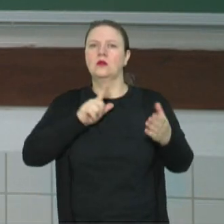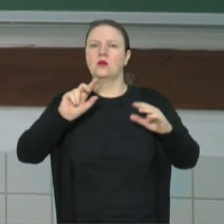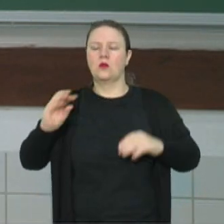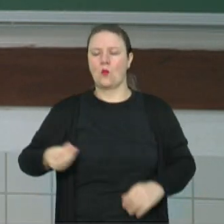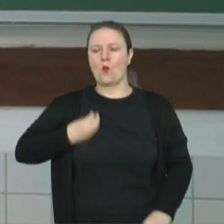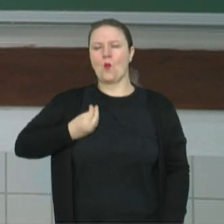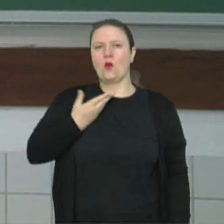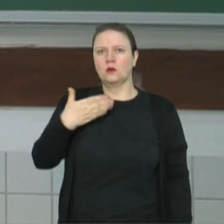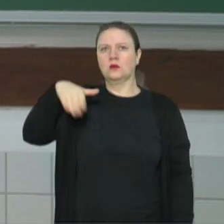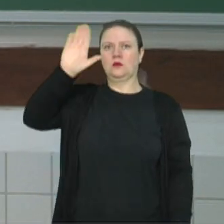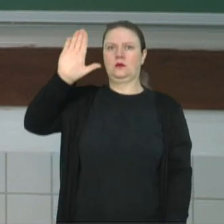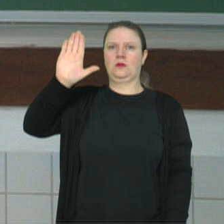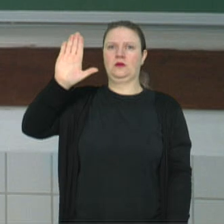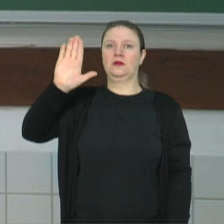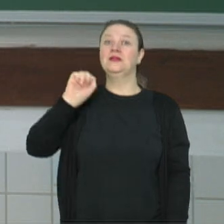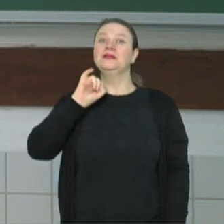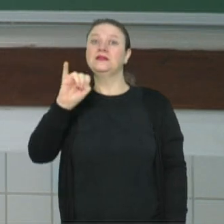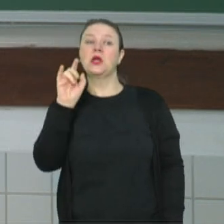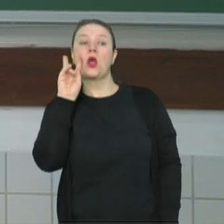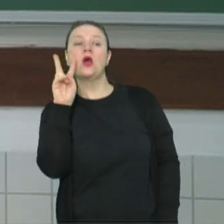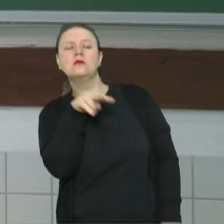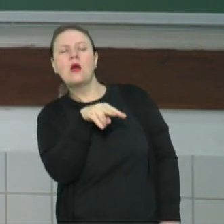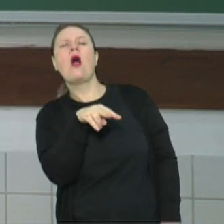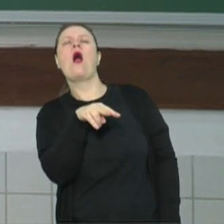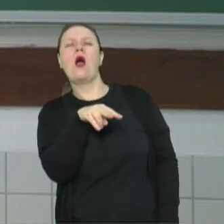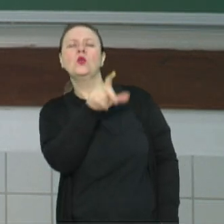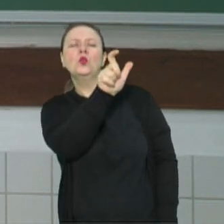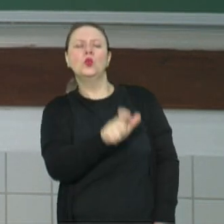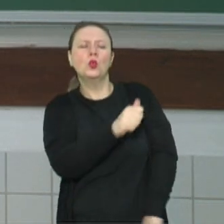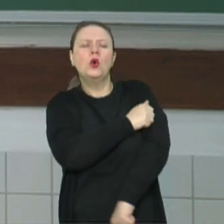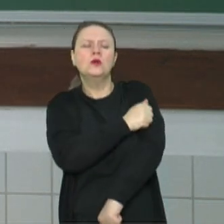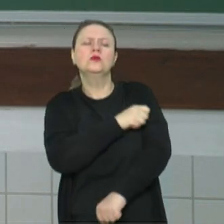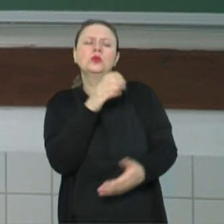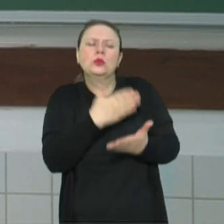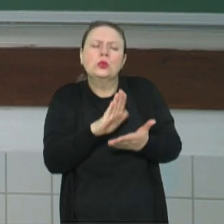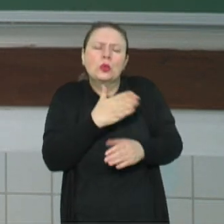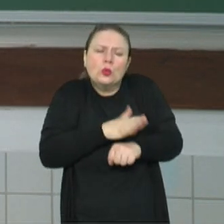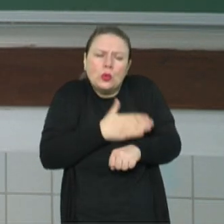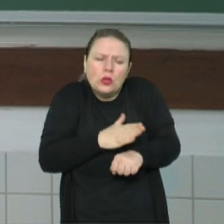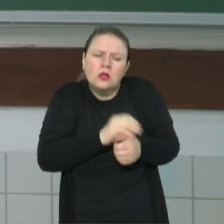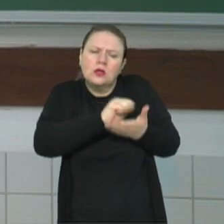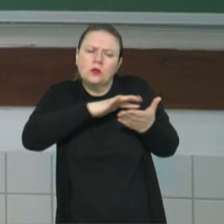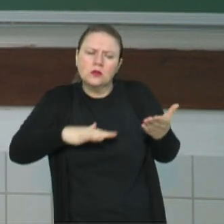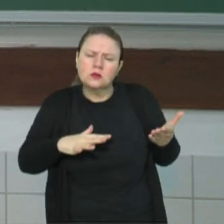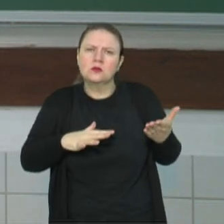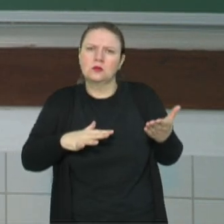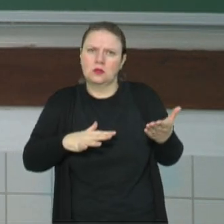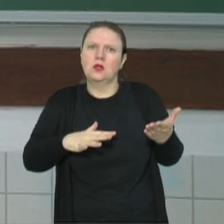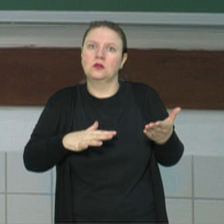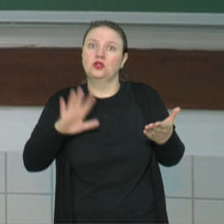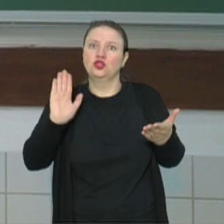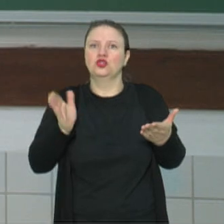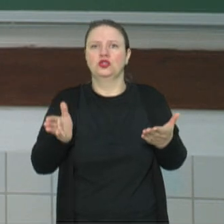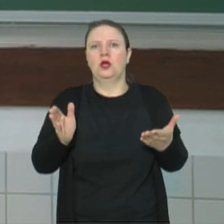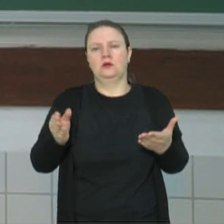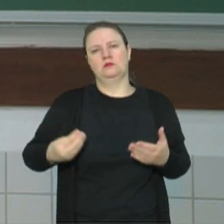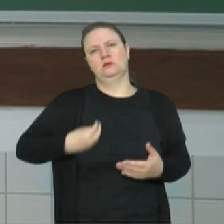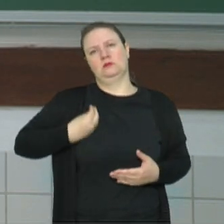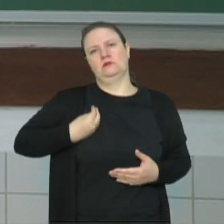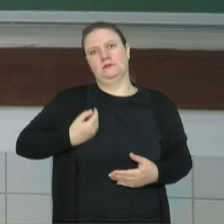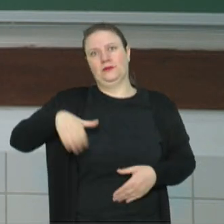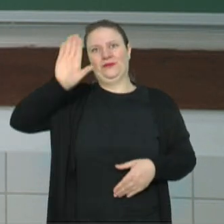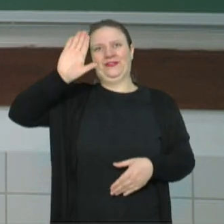presença na aula de hoje. Então, para sabermos que você assistiu a aula, que você acompanhou essa aula, realizando as atividades, nós temos esse retorno, beleza?